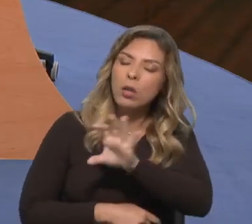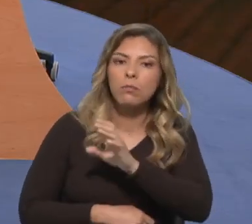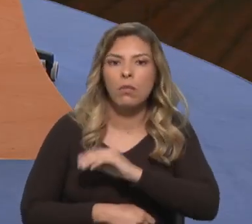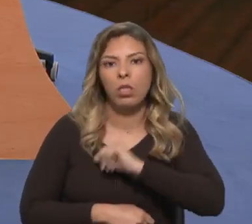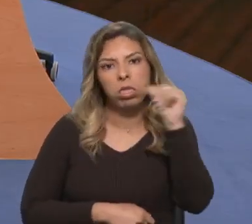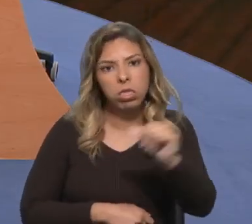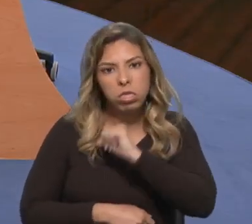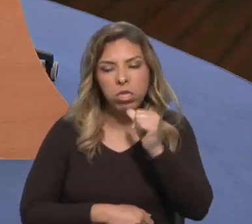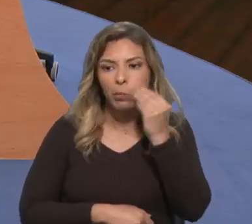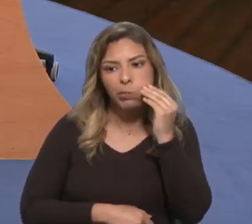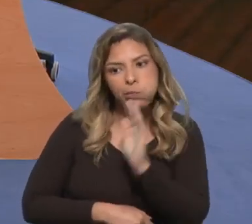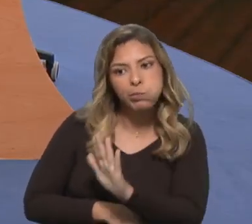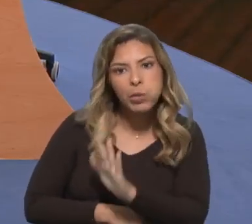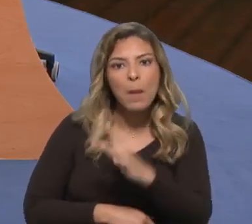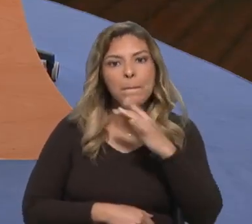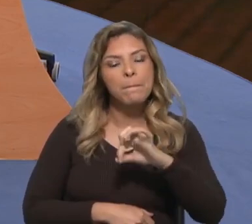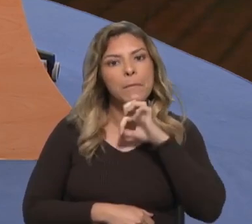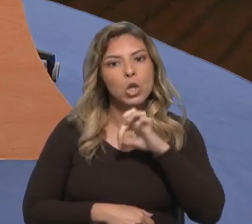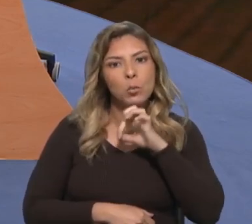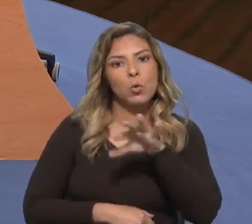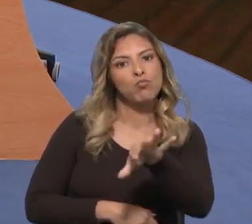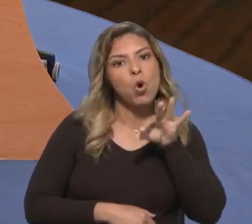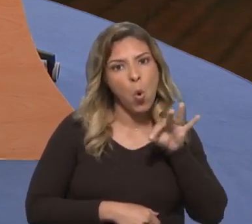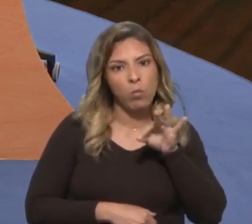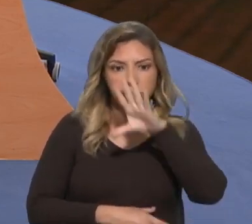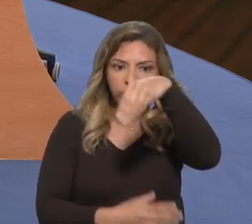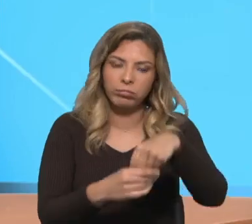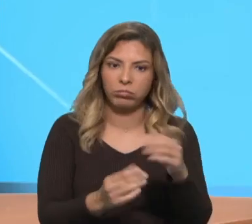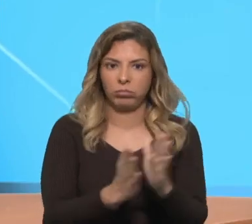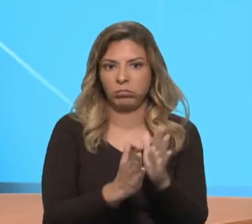eleição dos bispos na cristandade.